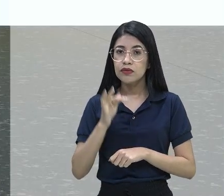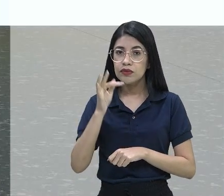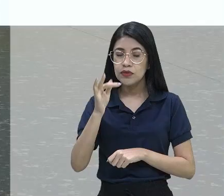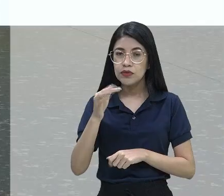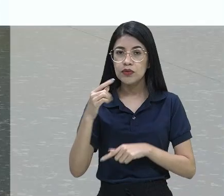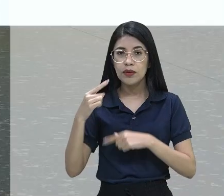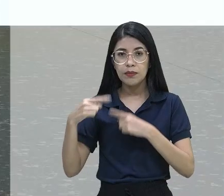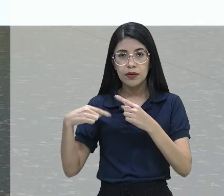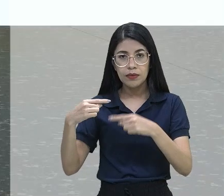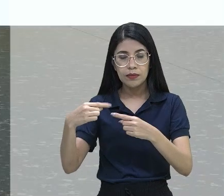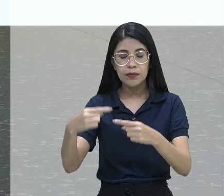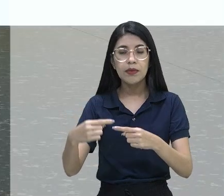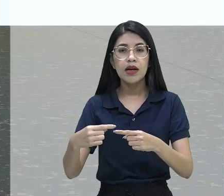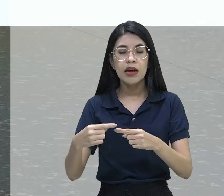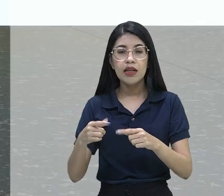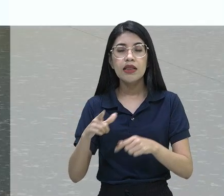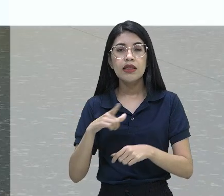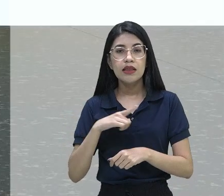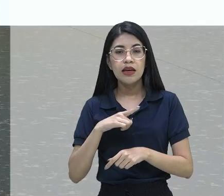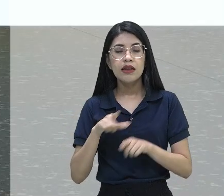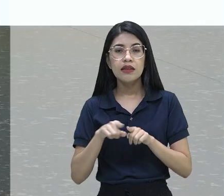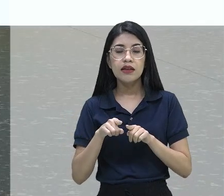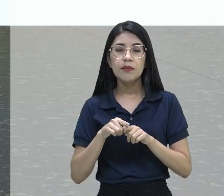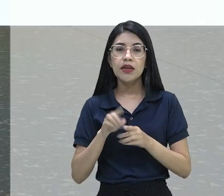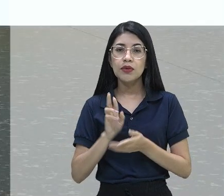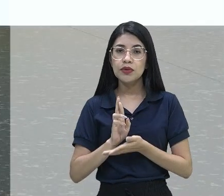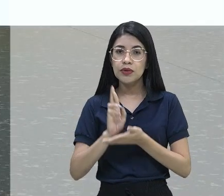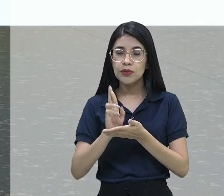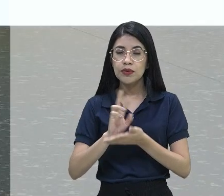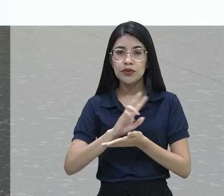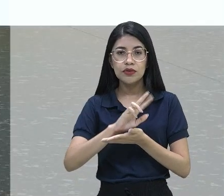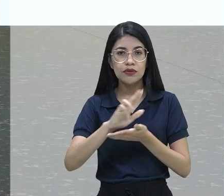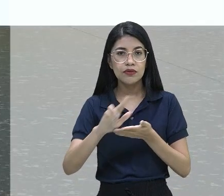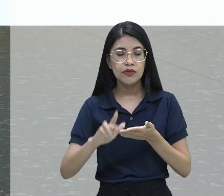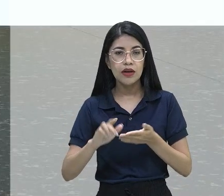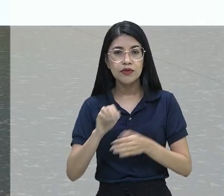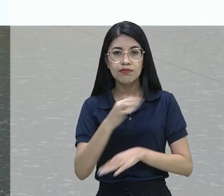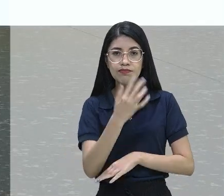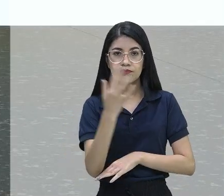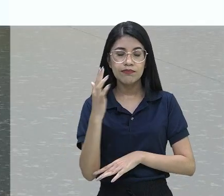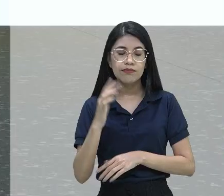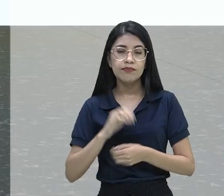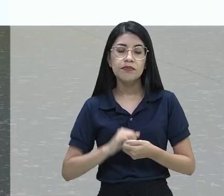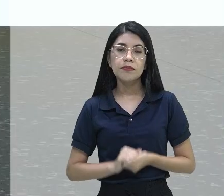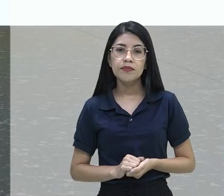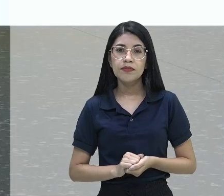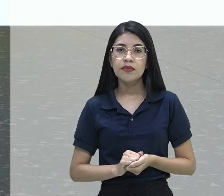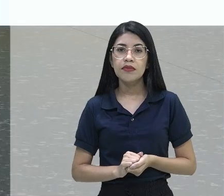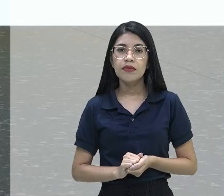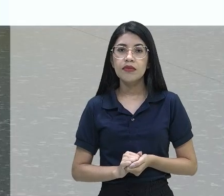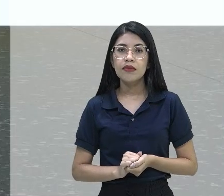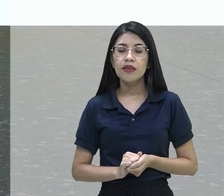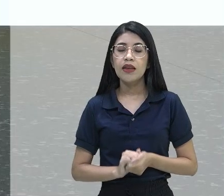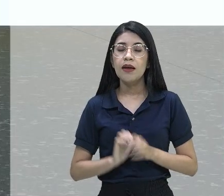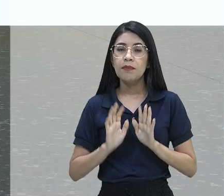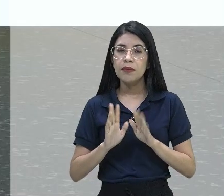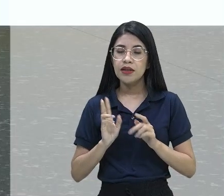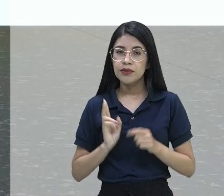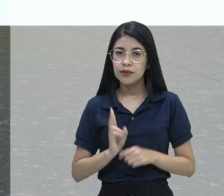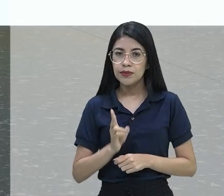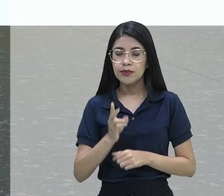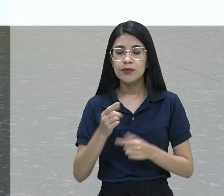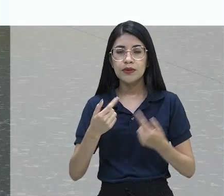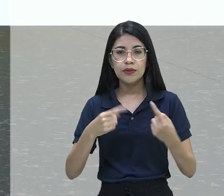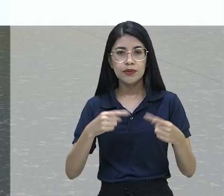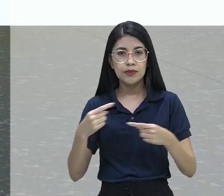gerações também venham aí a ter acesso a esses recursos. Tá legal? Exatamente. Mas olha só, ainda nessa discussão, tem uma pergunta